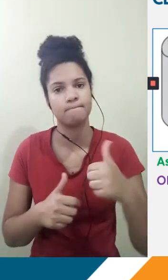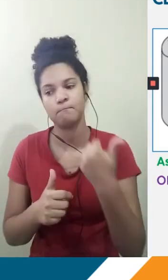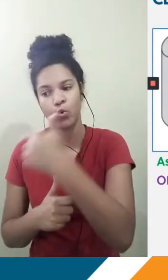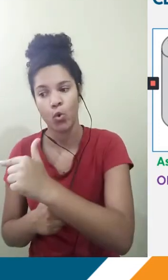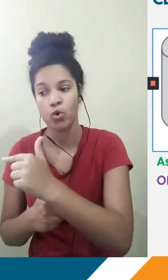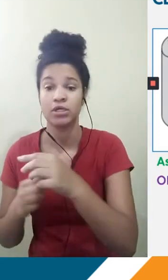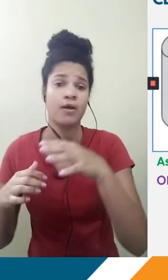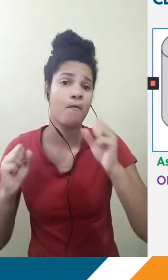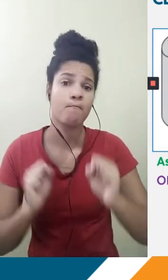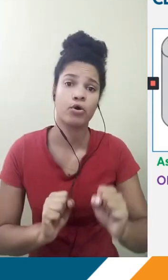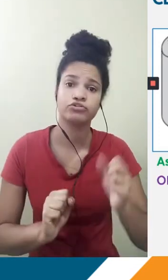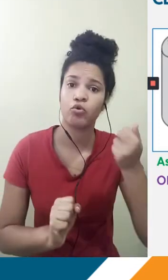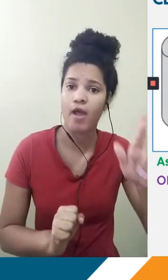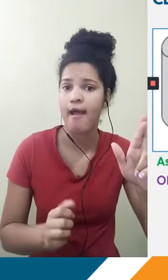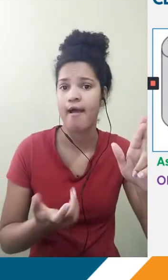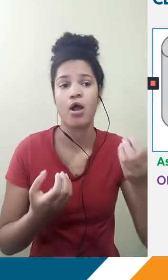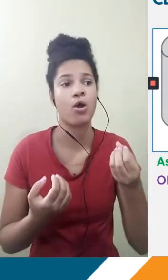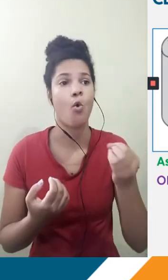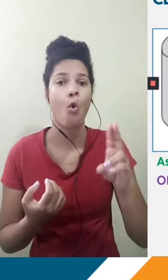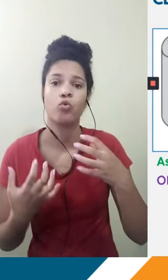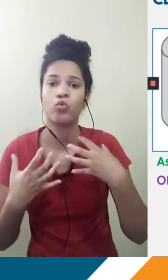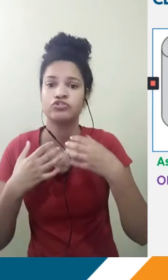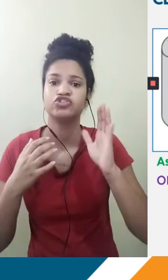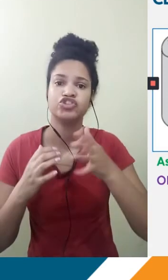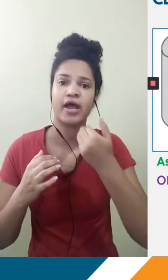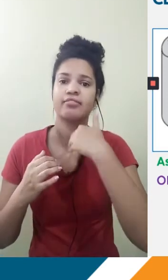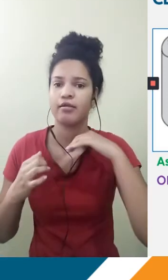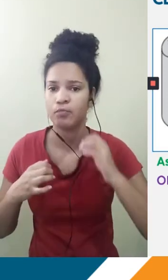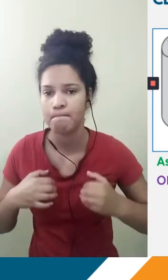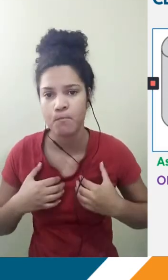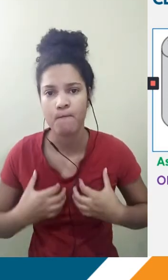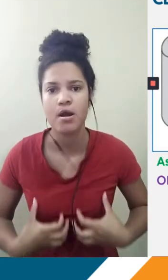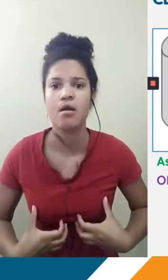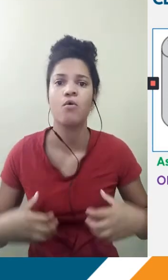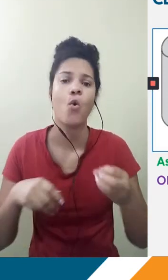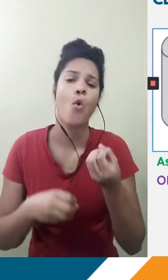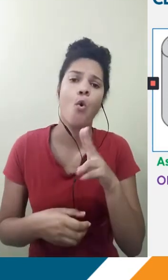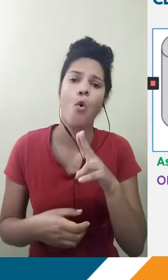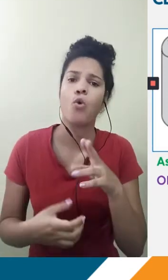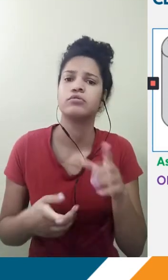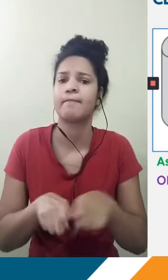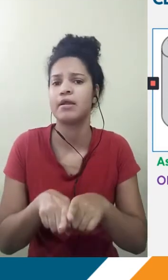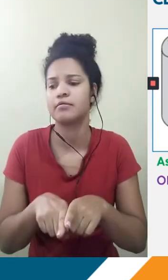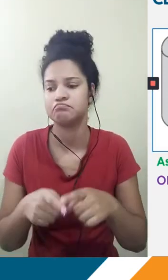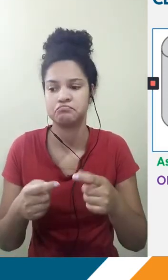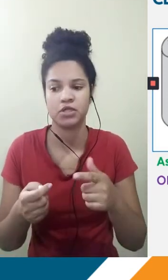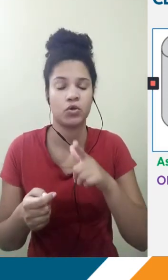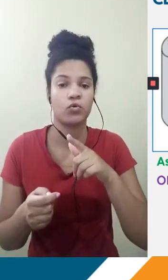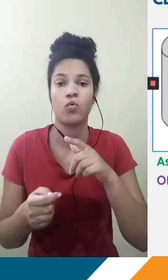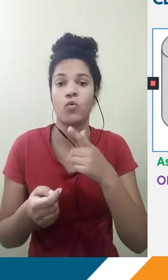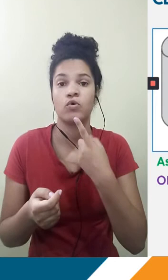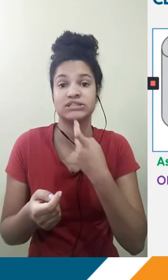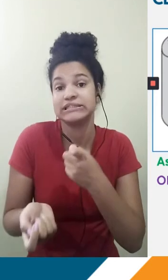pulmonares após o transporte desses gases pelo sangue. Então, essas três